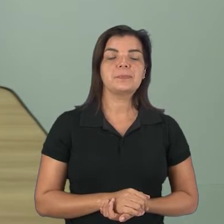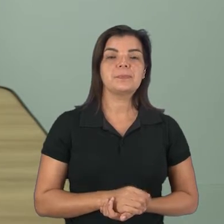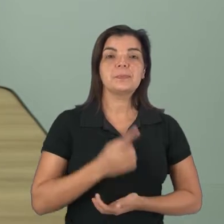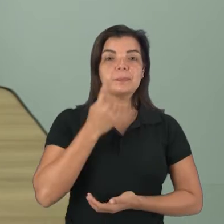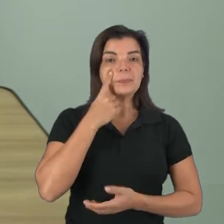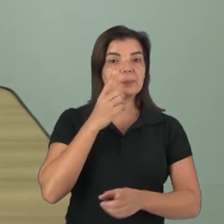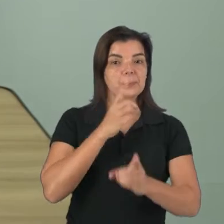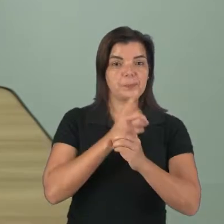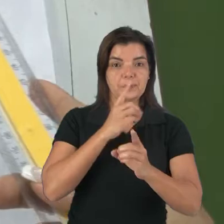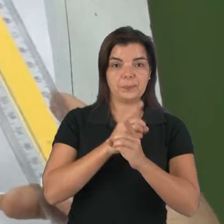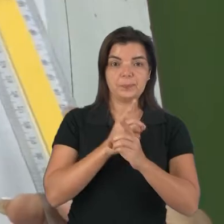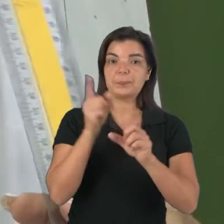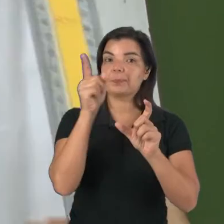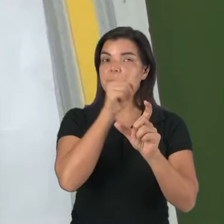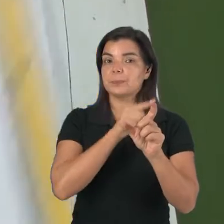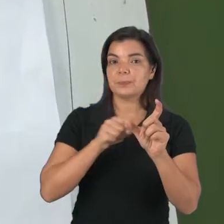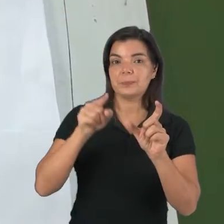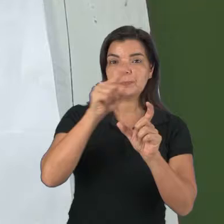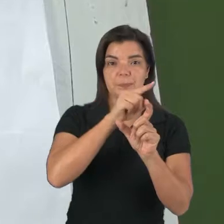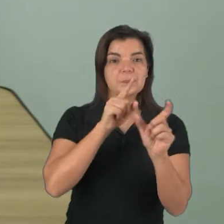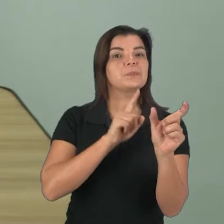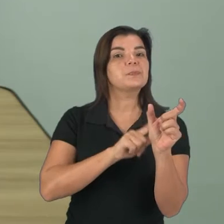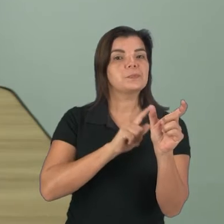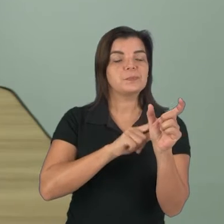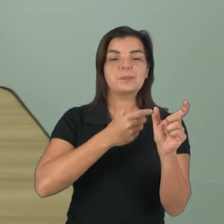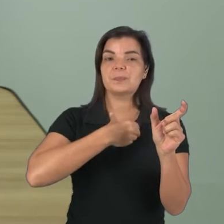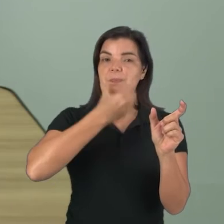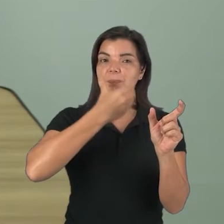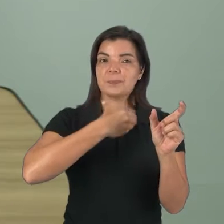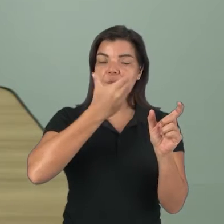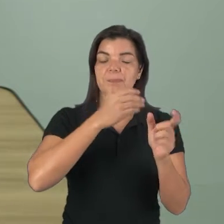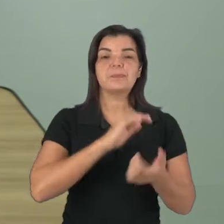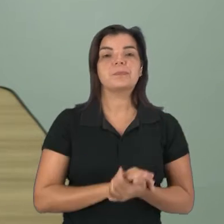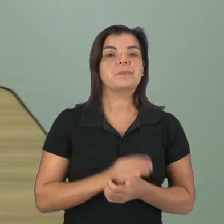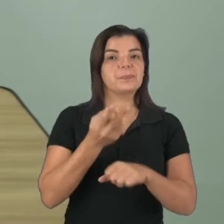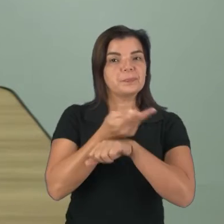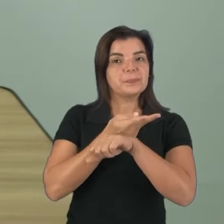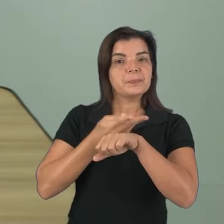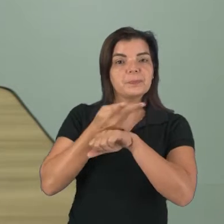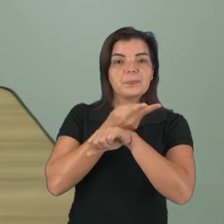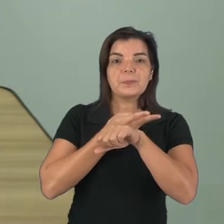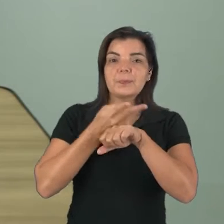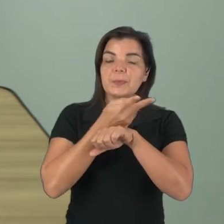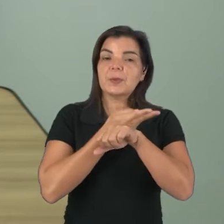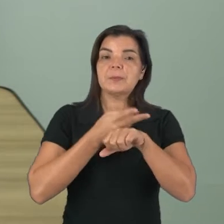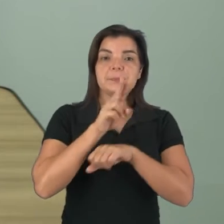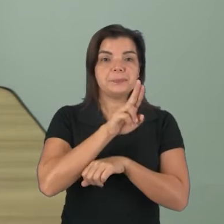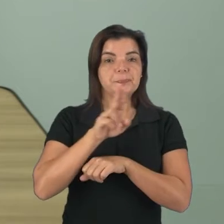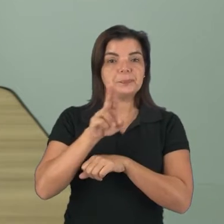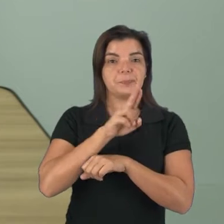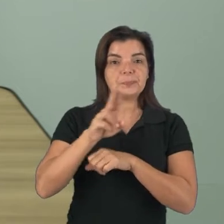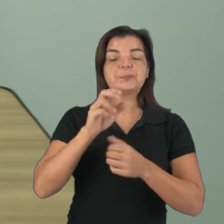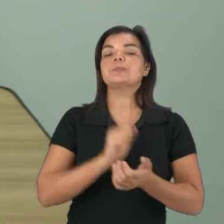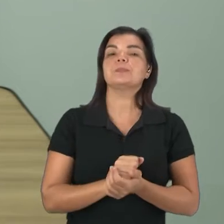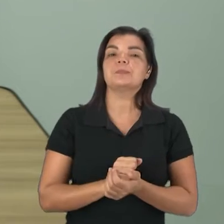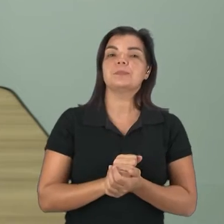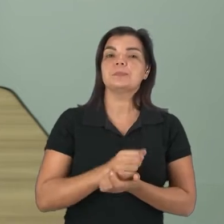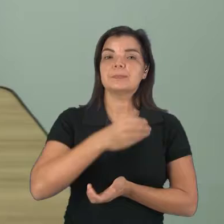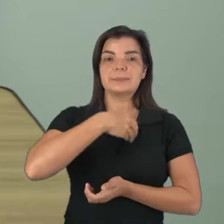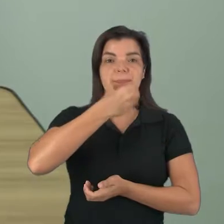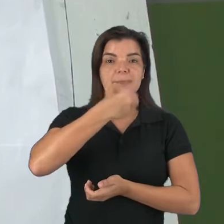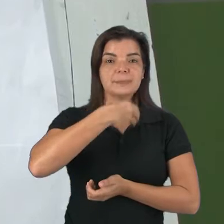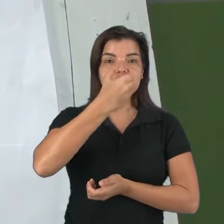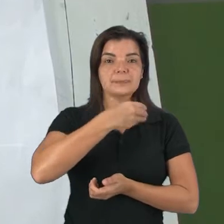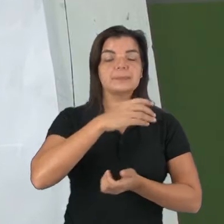vamos encontrar e circular o nome das frutas Então nós vamos procurar o nome das